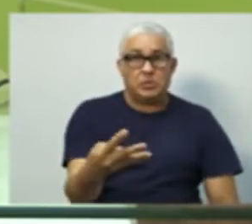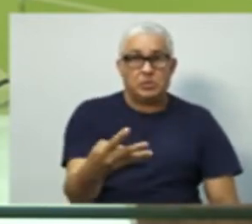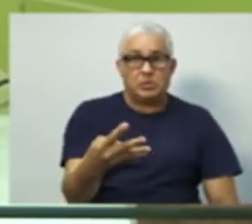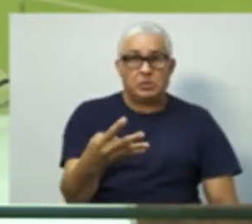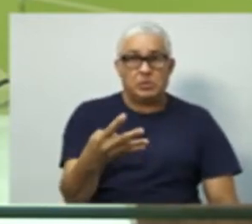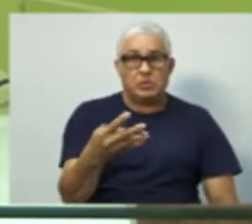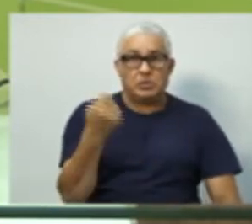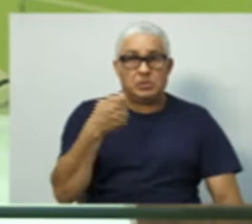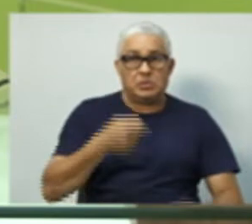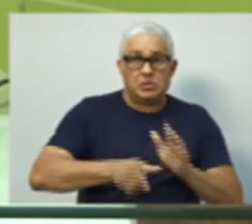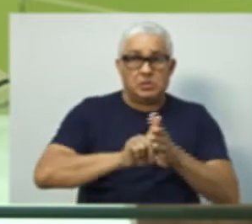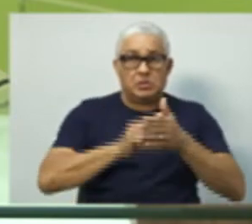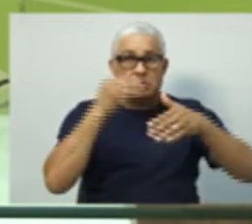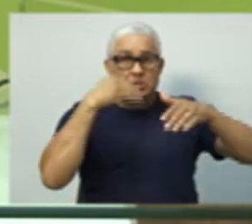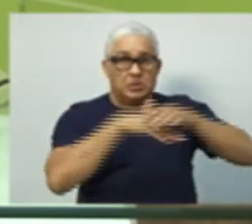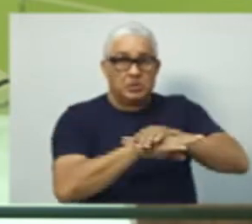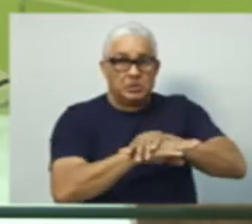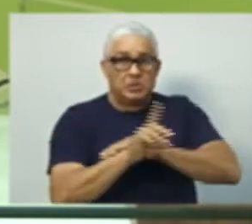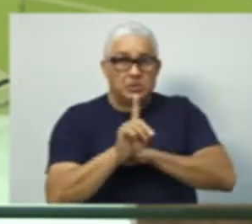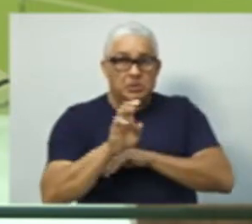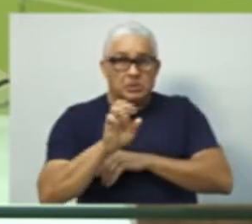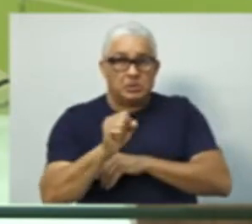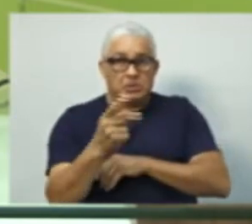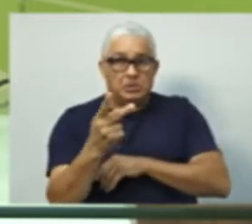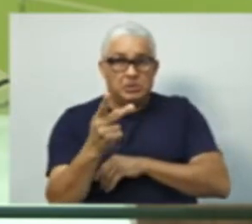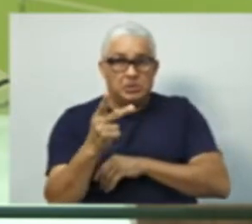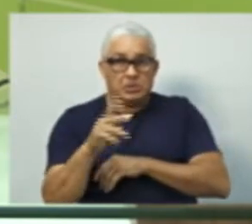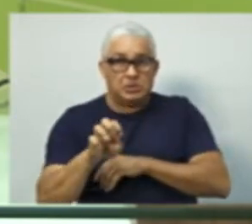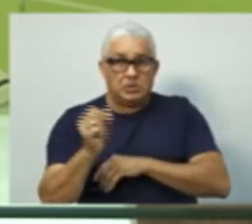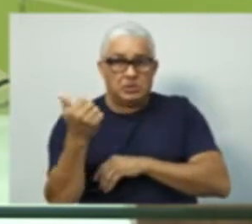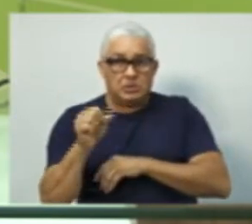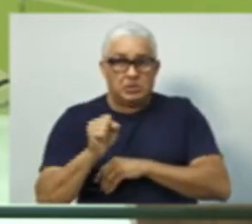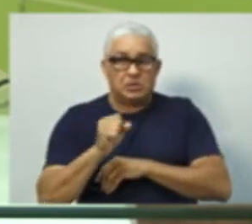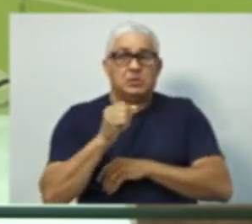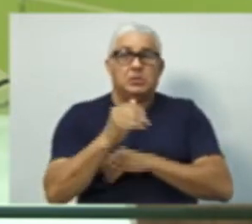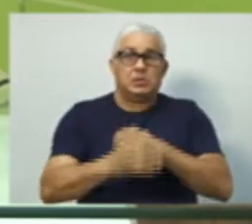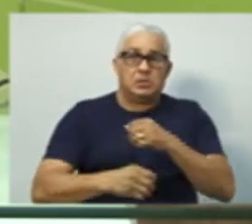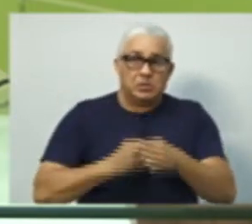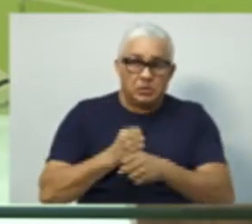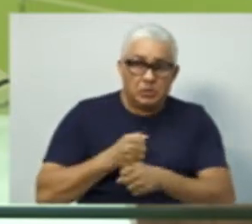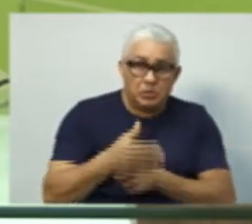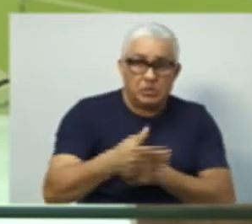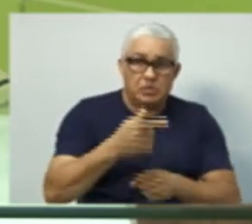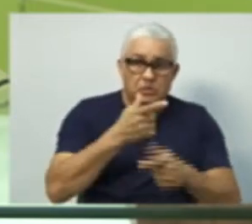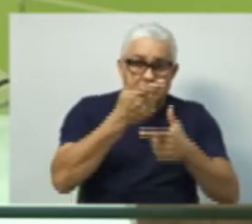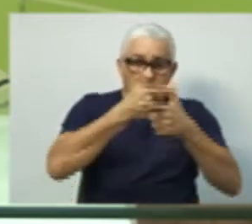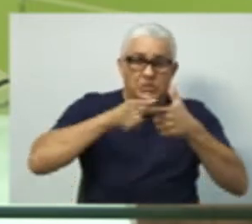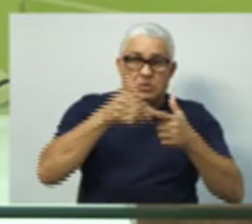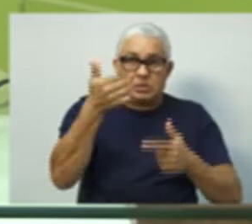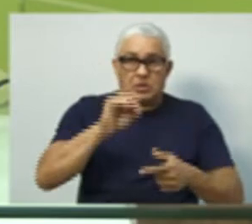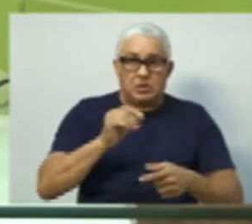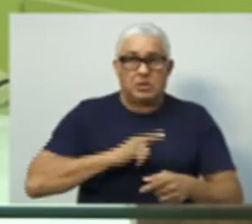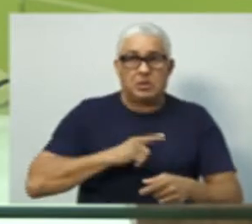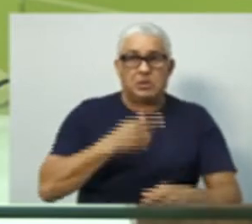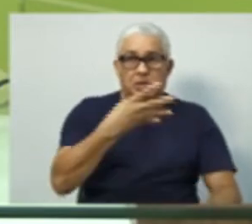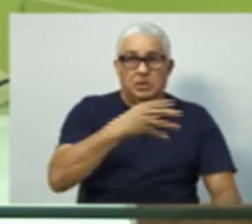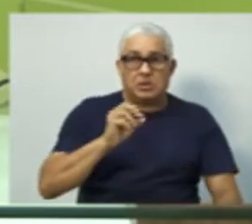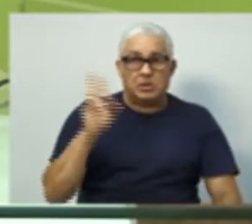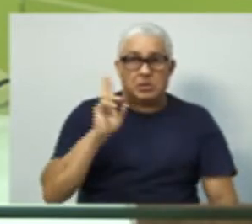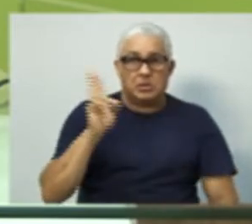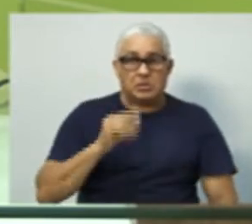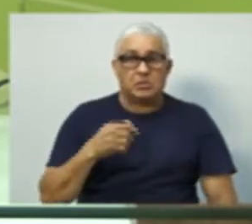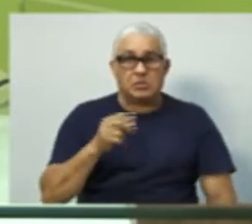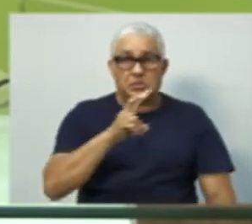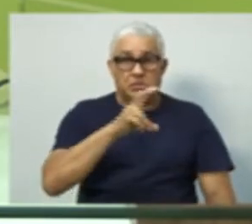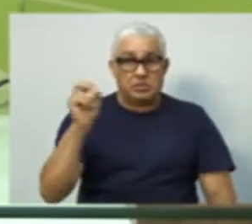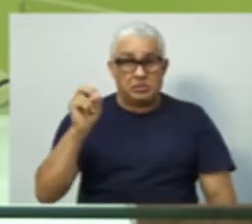260 para 310 e depois para 330. Então significa dizer o quê? Que